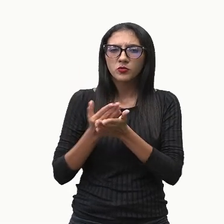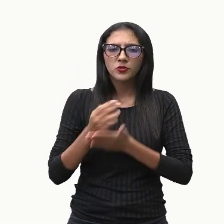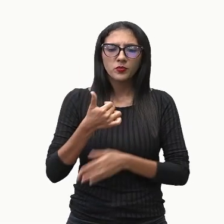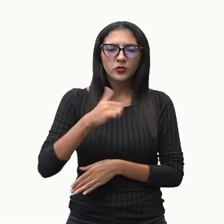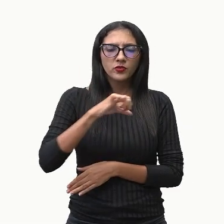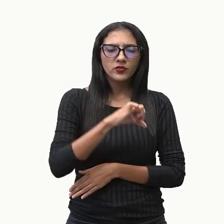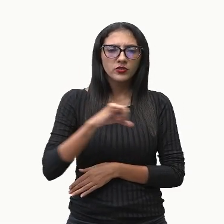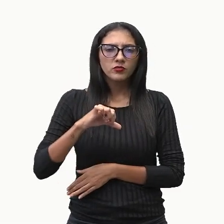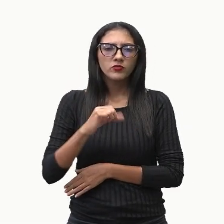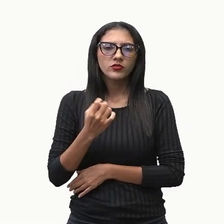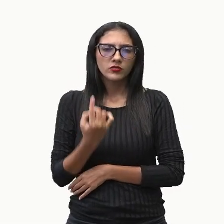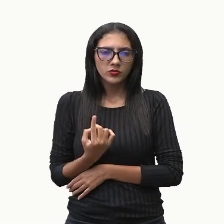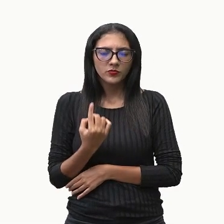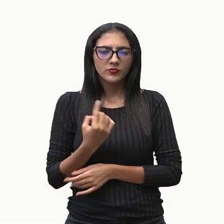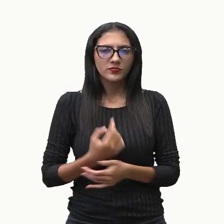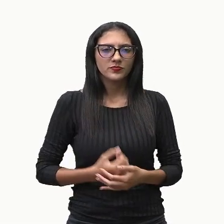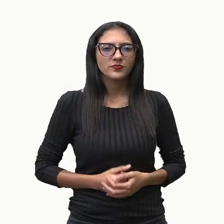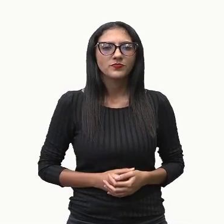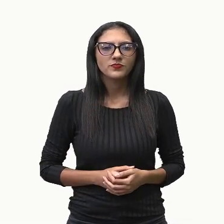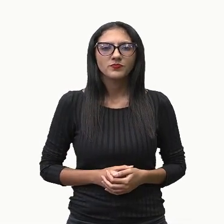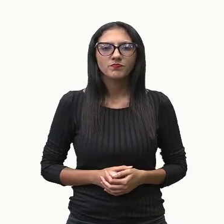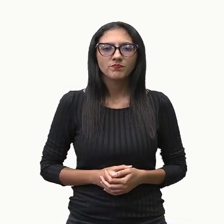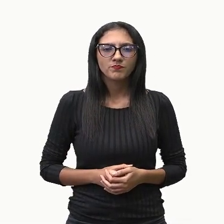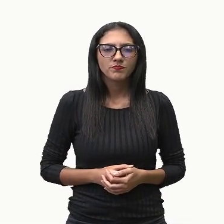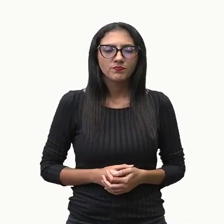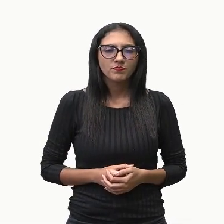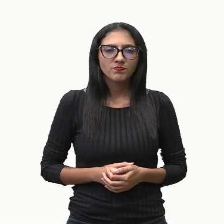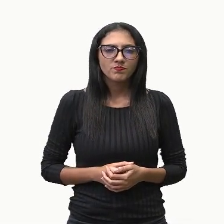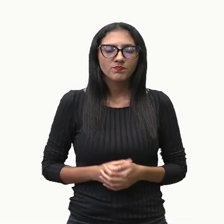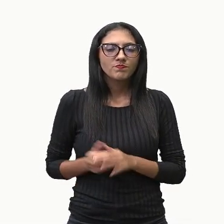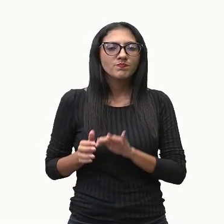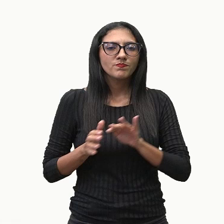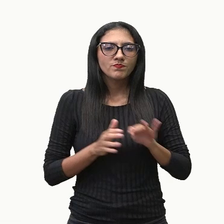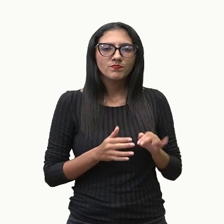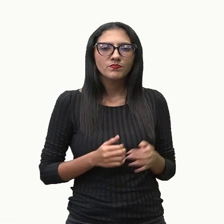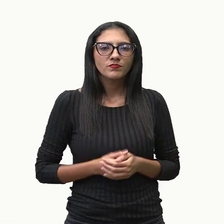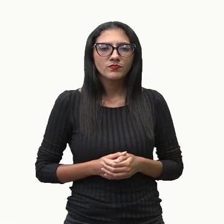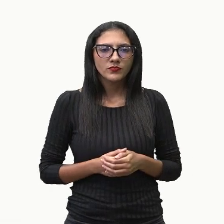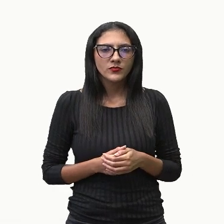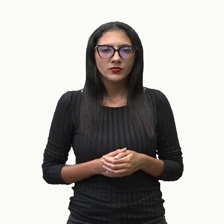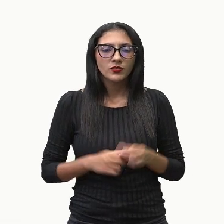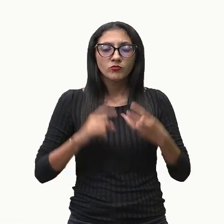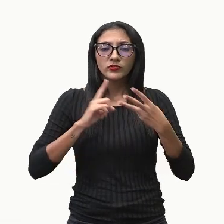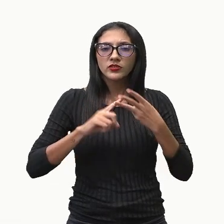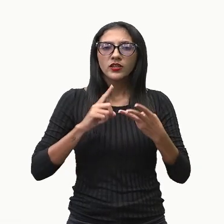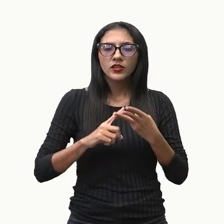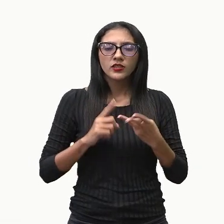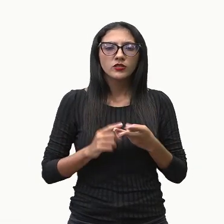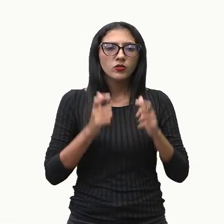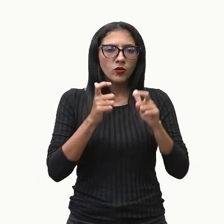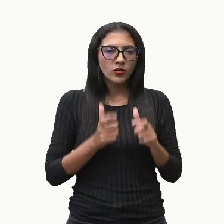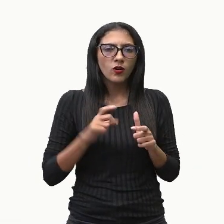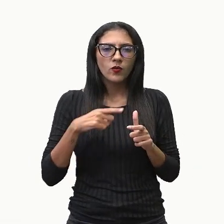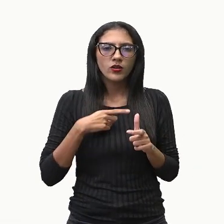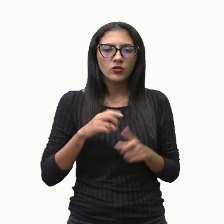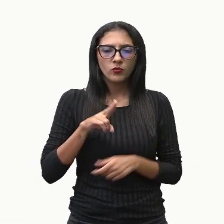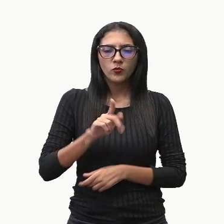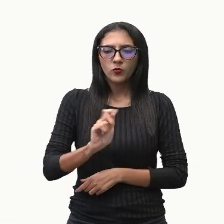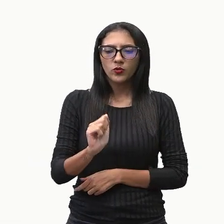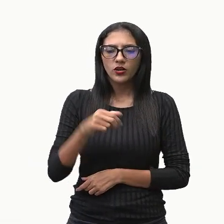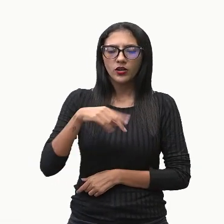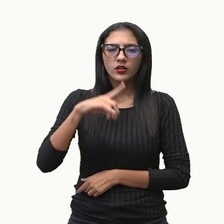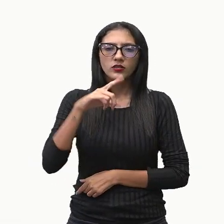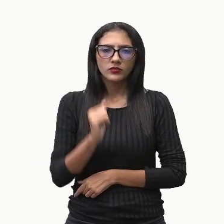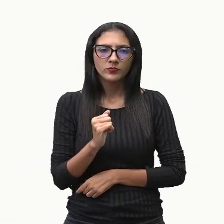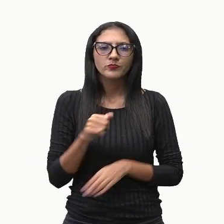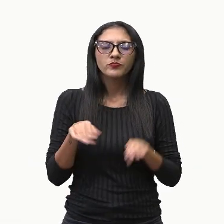e outras regiões. Já vamos passar aqui para o famoso Biribiri, a localização é em Uganda, que é